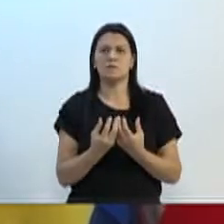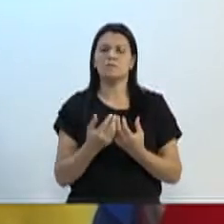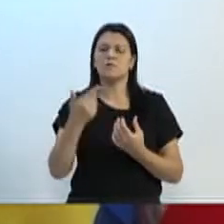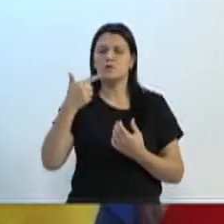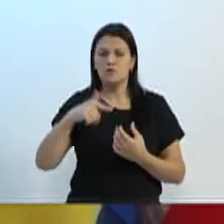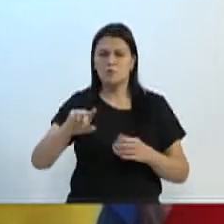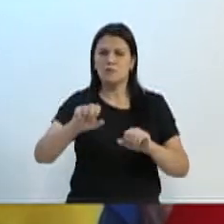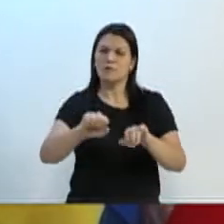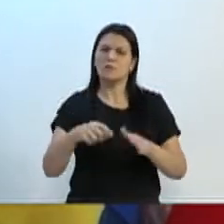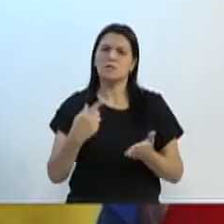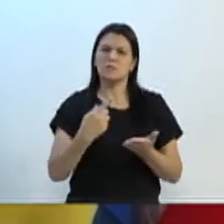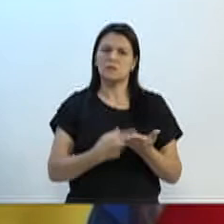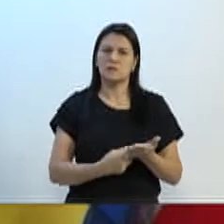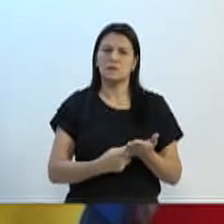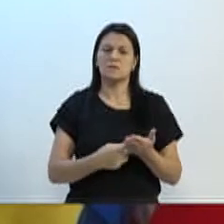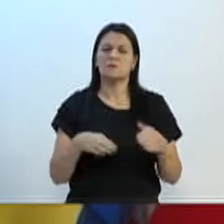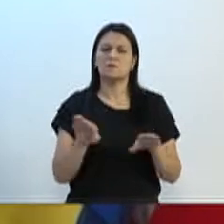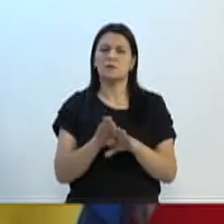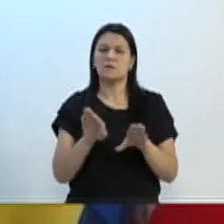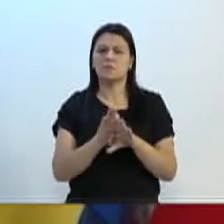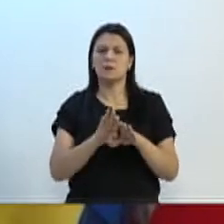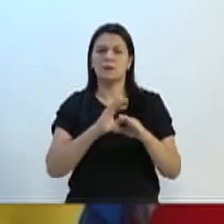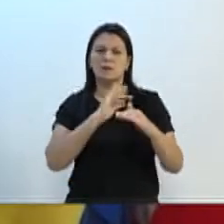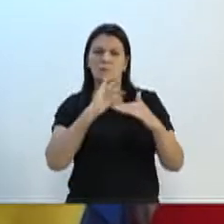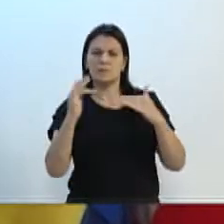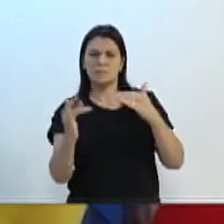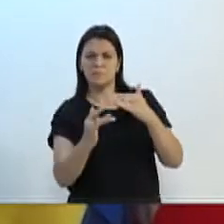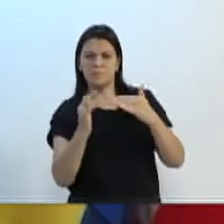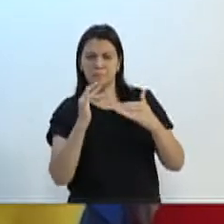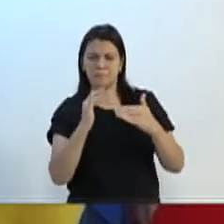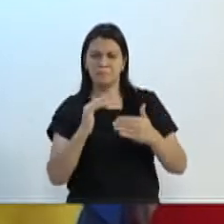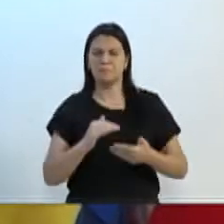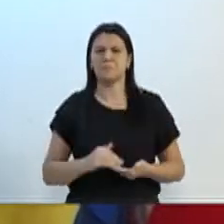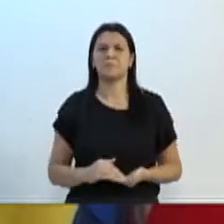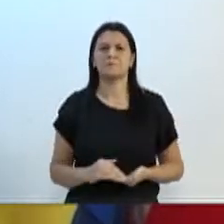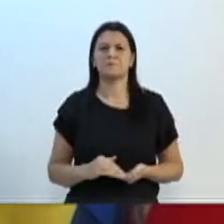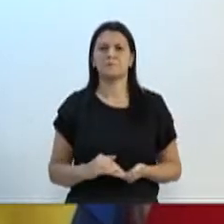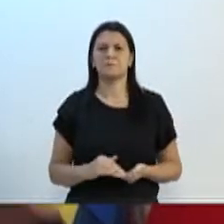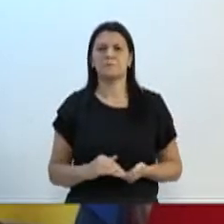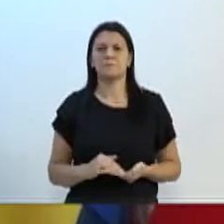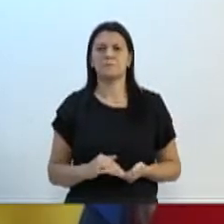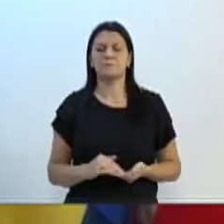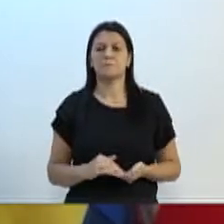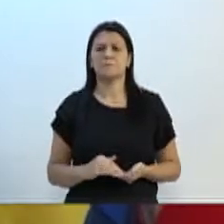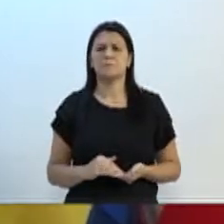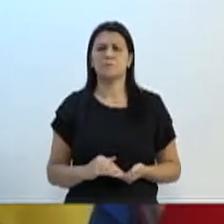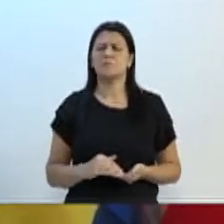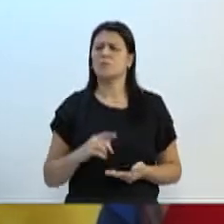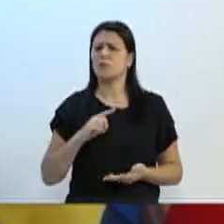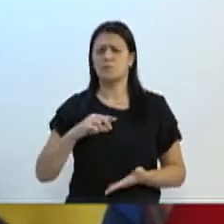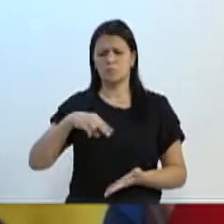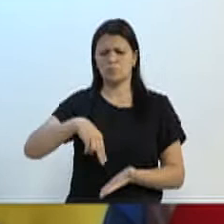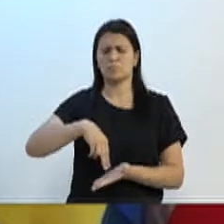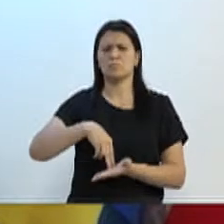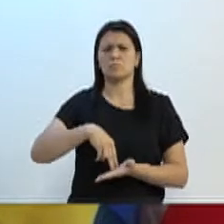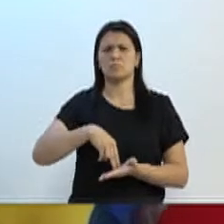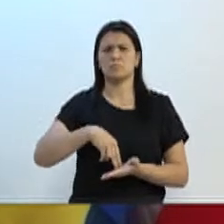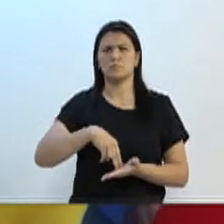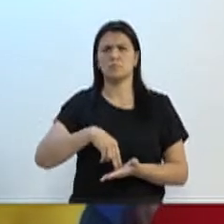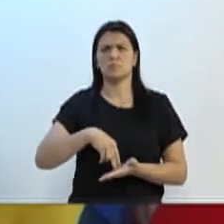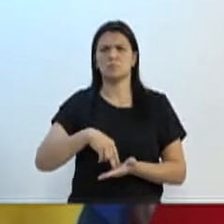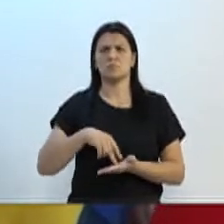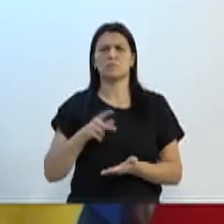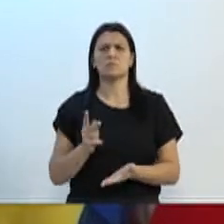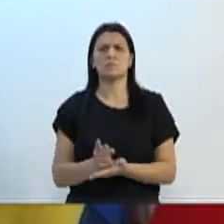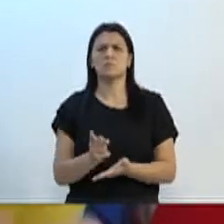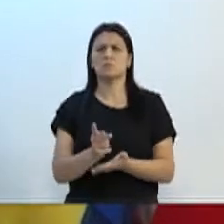sessão aqui, que nos acompanha através dos canais de comunicação dessa Casa Legislativa. Eu tenho uma posição aqui, e busco uma posição de